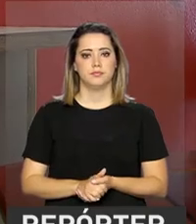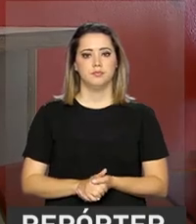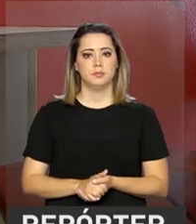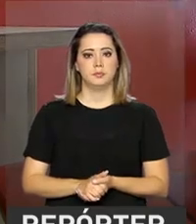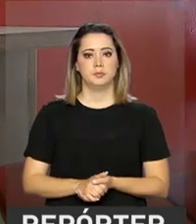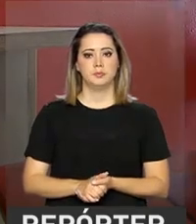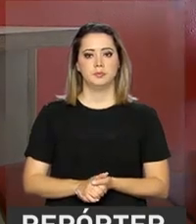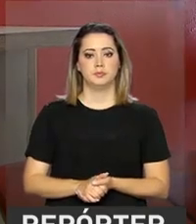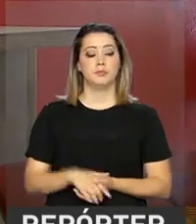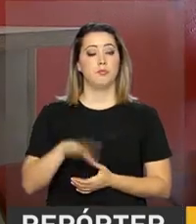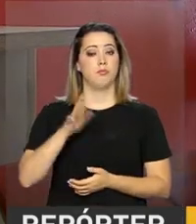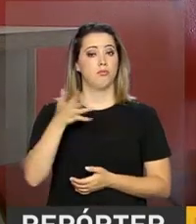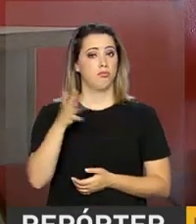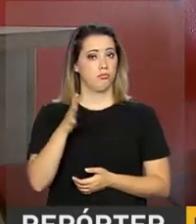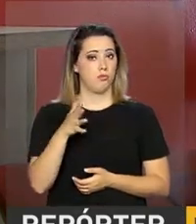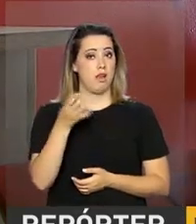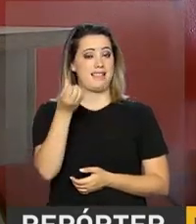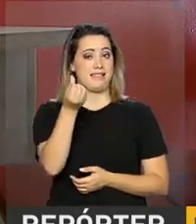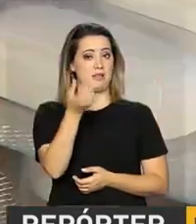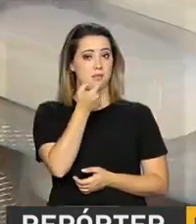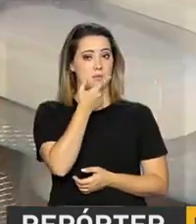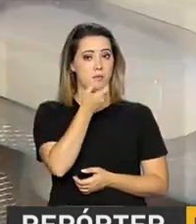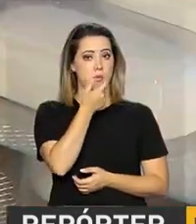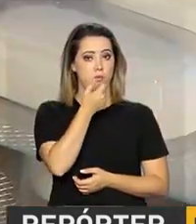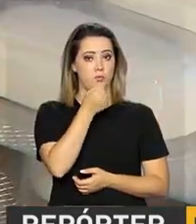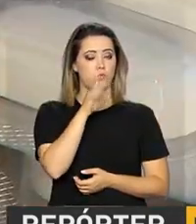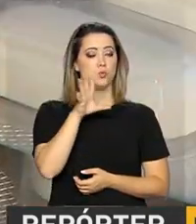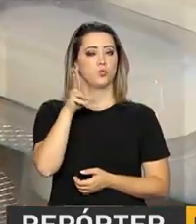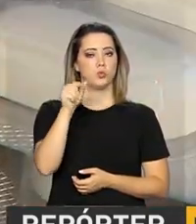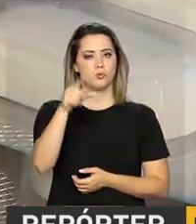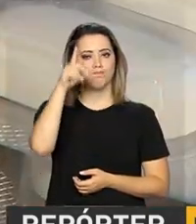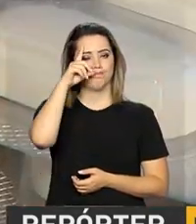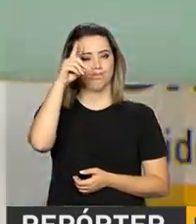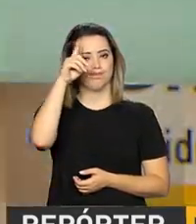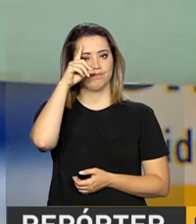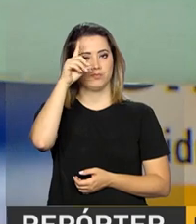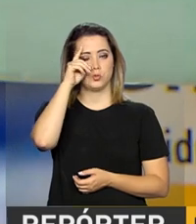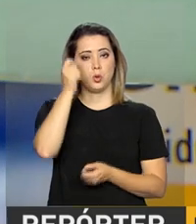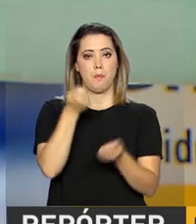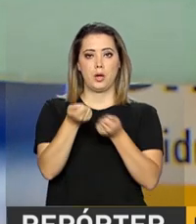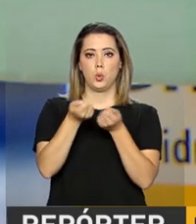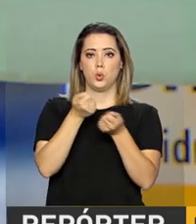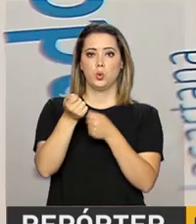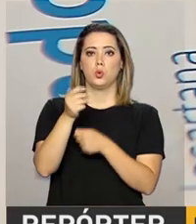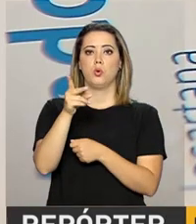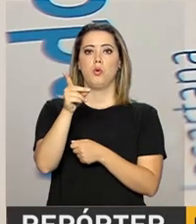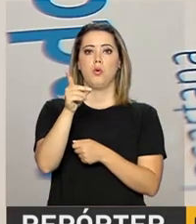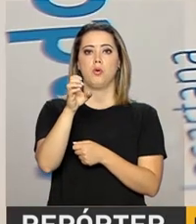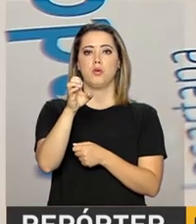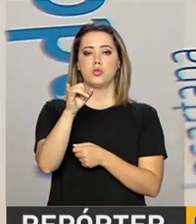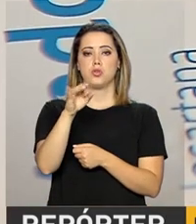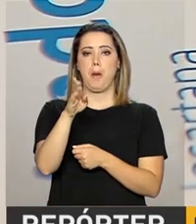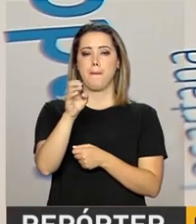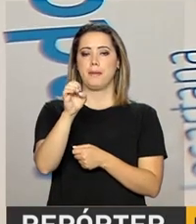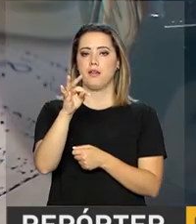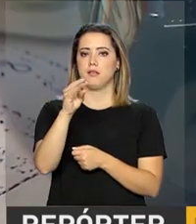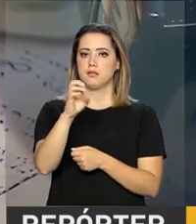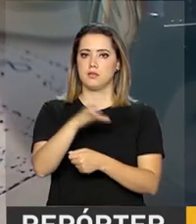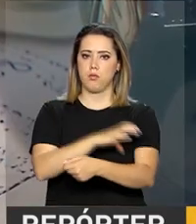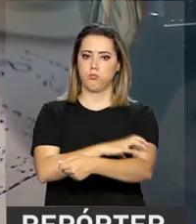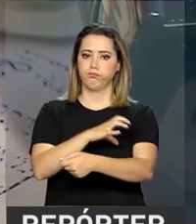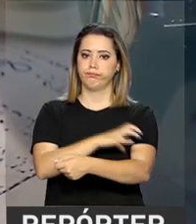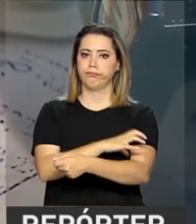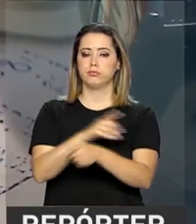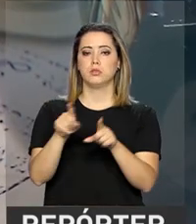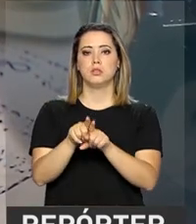são pelo menos seis comprimidos todos os dias pra controlar o diabetes ea pressão alta além